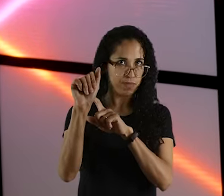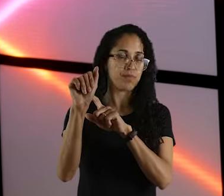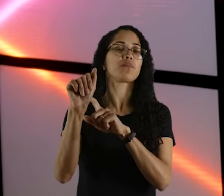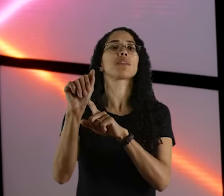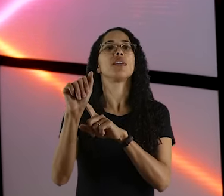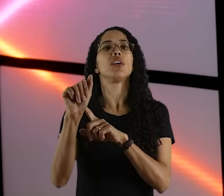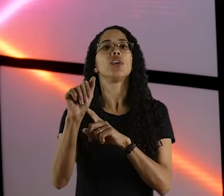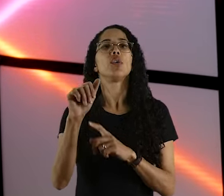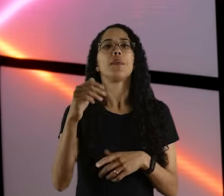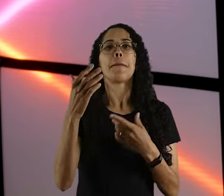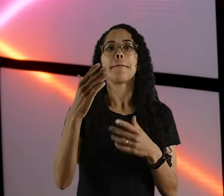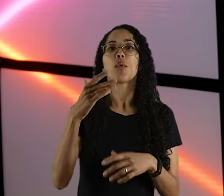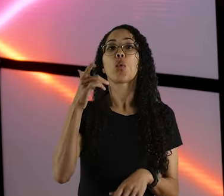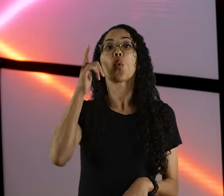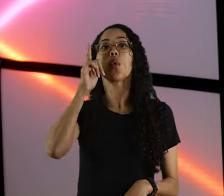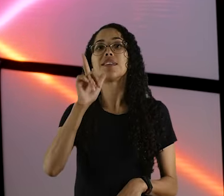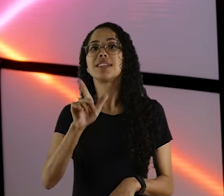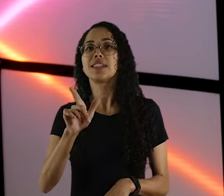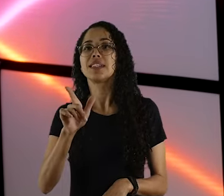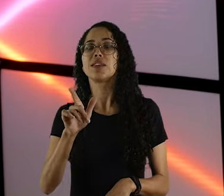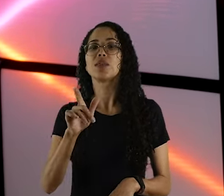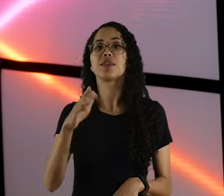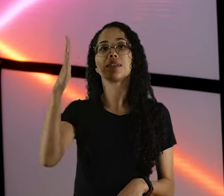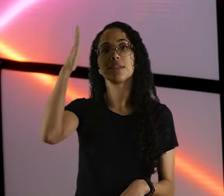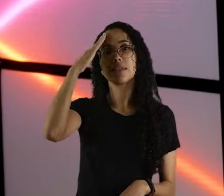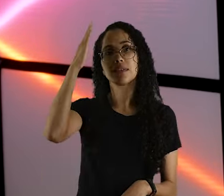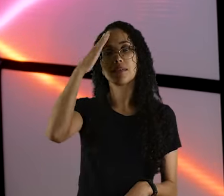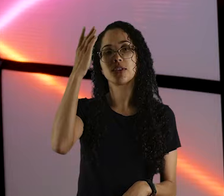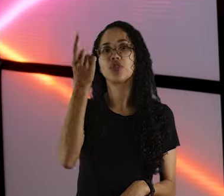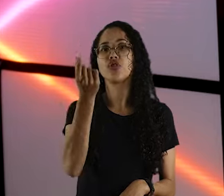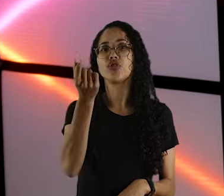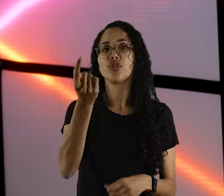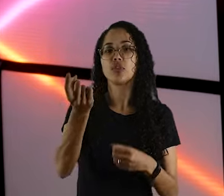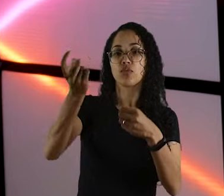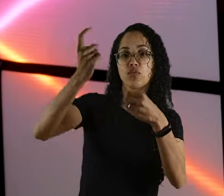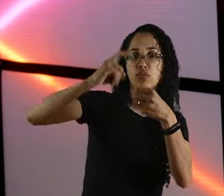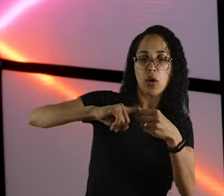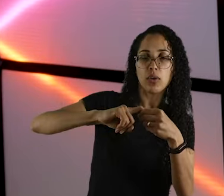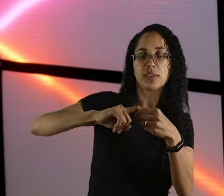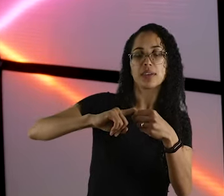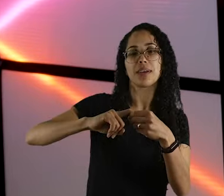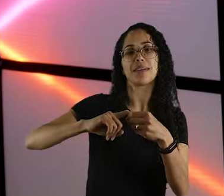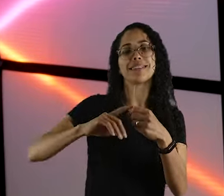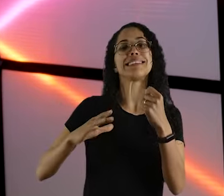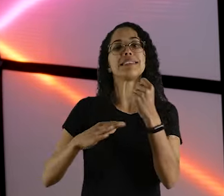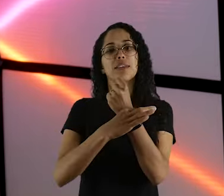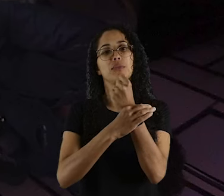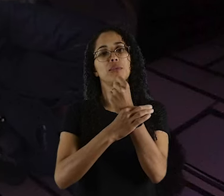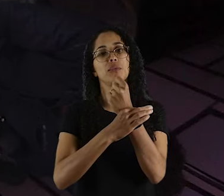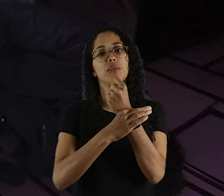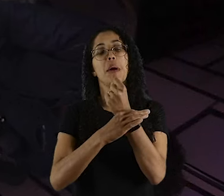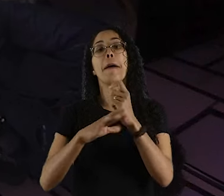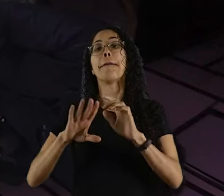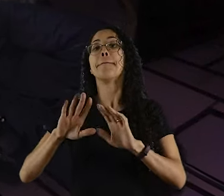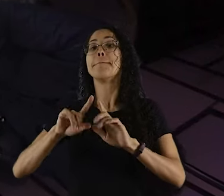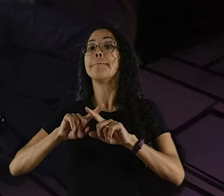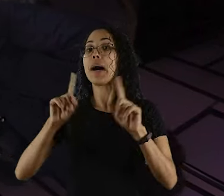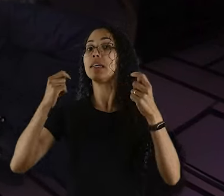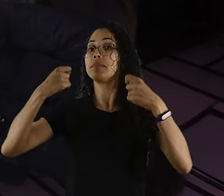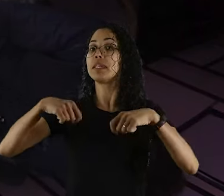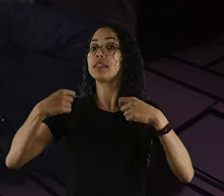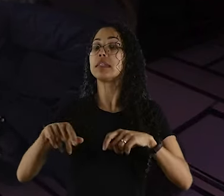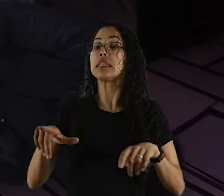minha aposentadoria, eu já consigo prever os ganhos que eu vou ter com uma alta segurança. Só que eu tenho que conciliar isso com fundos